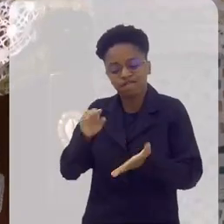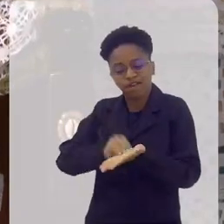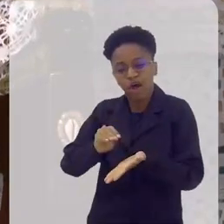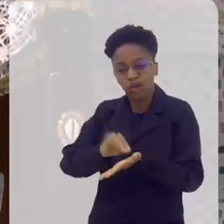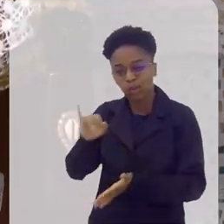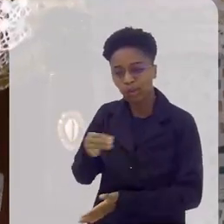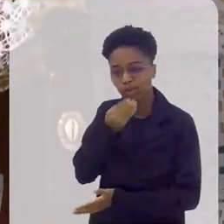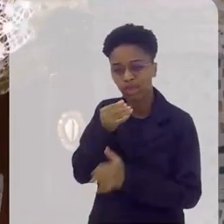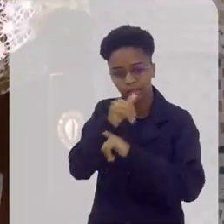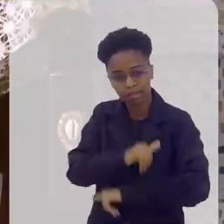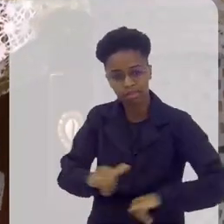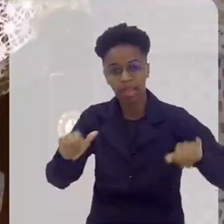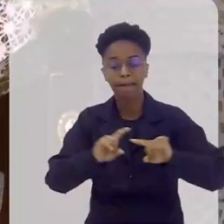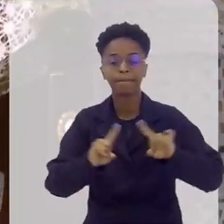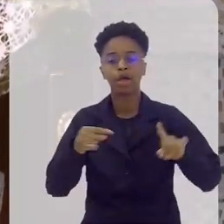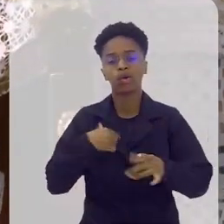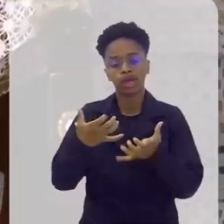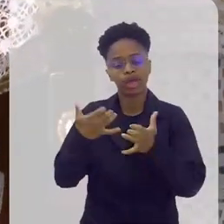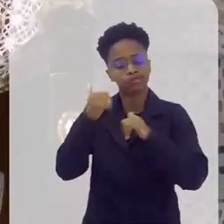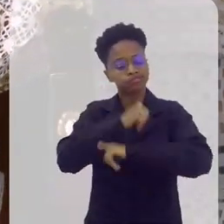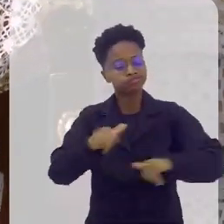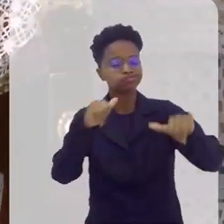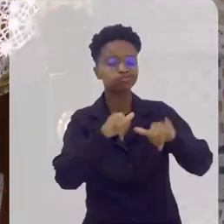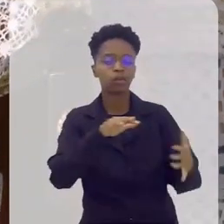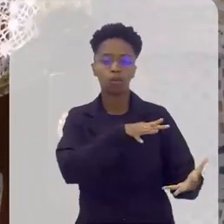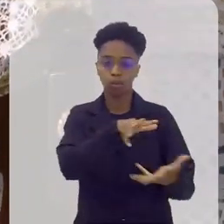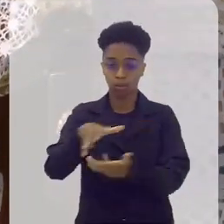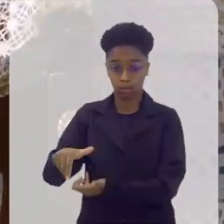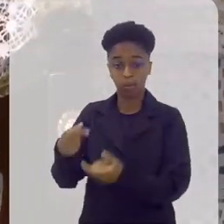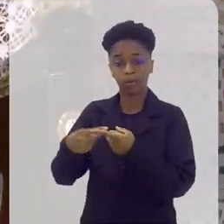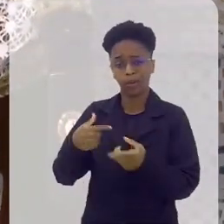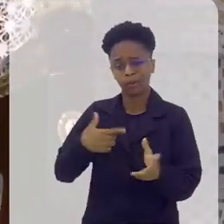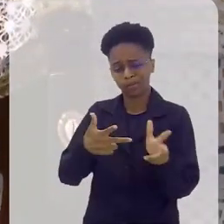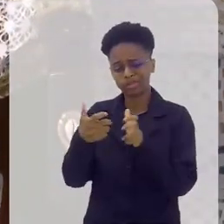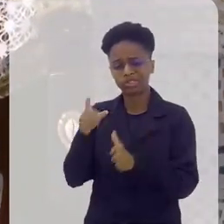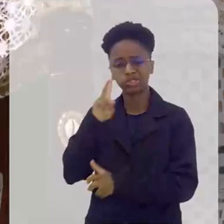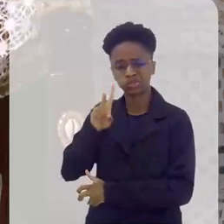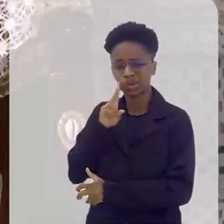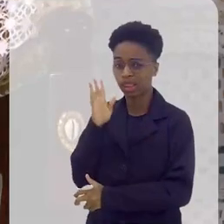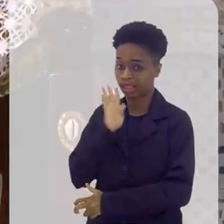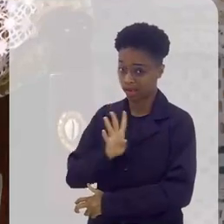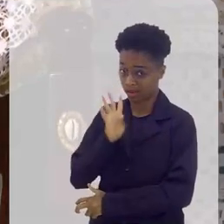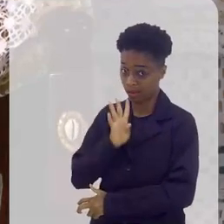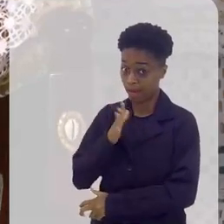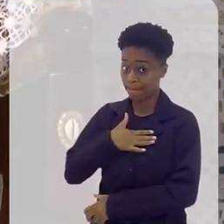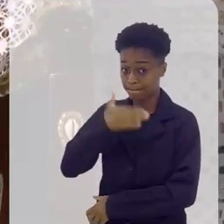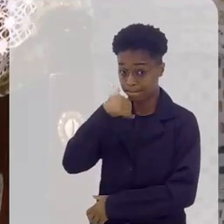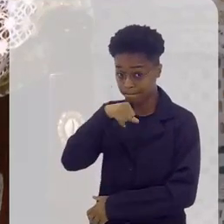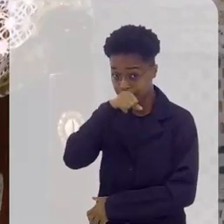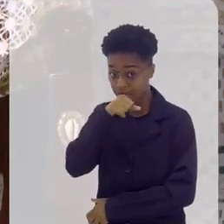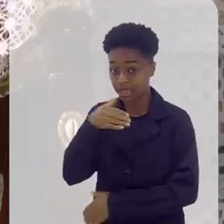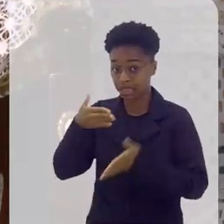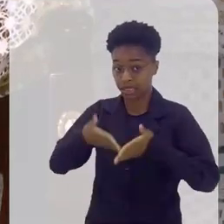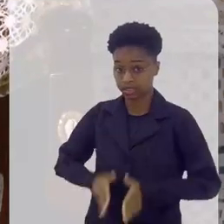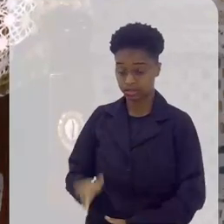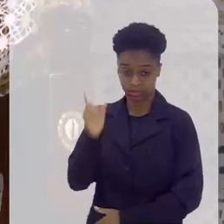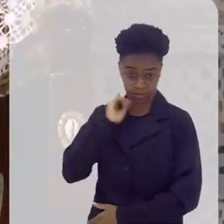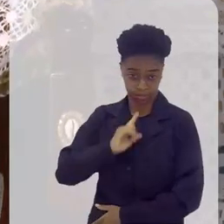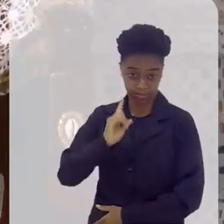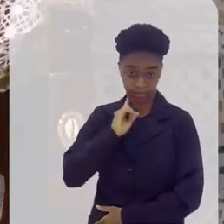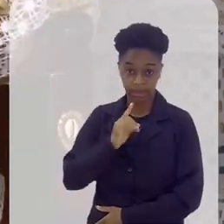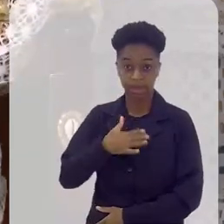de oportunidade, talvez, mas eu gostaria de contar para o mundo inteiro, porque eu acho uma história bem bacana. A minha mãe é